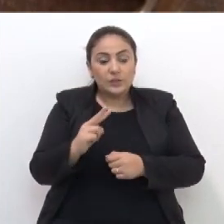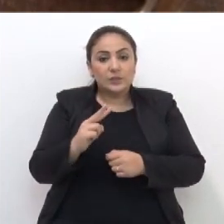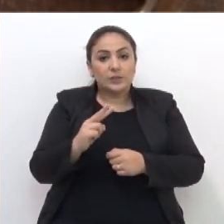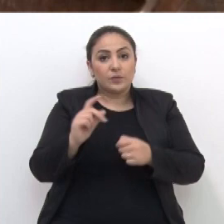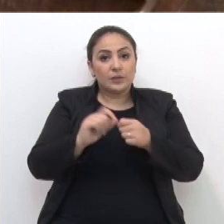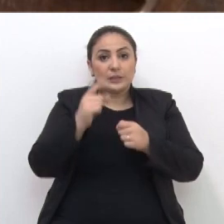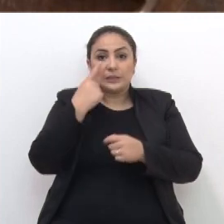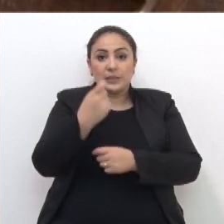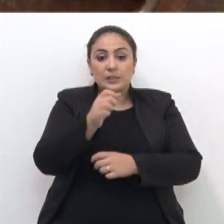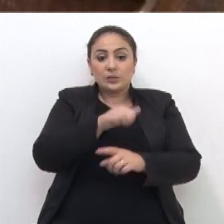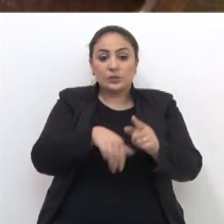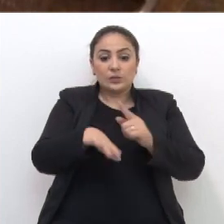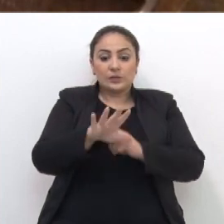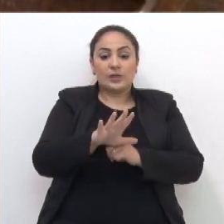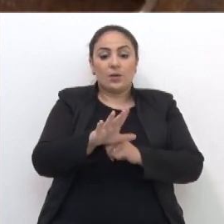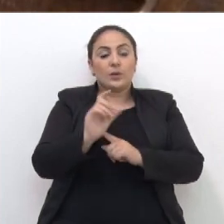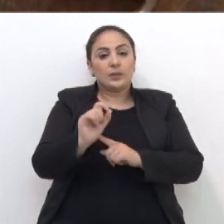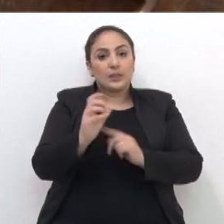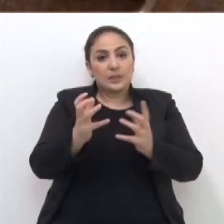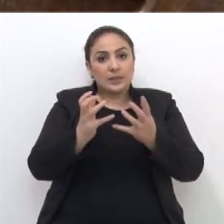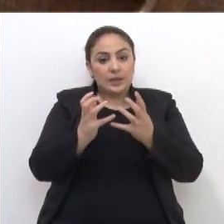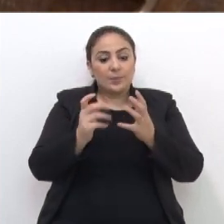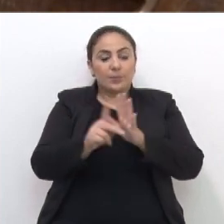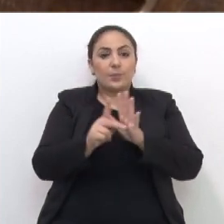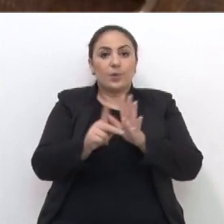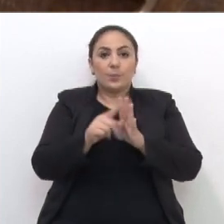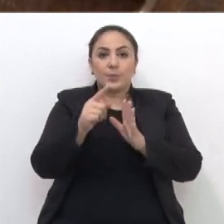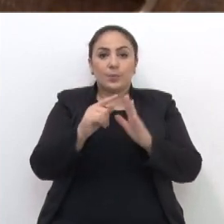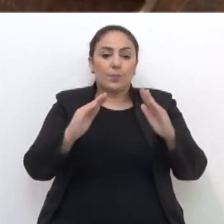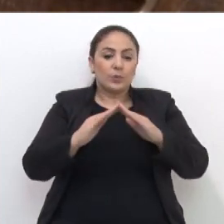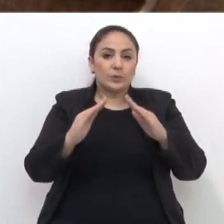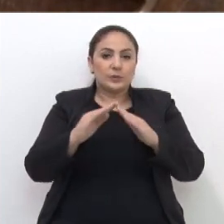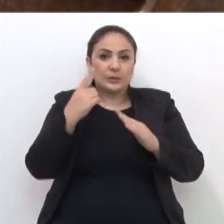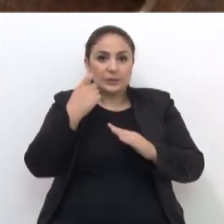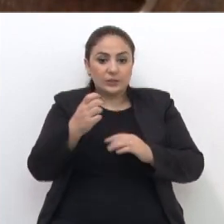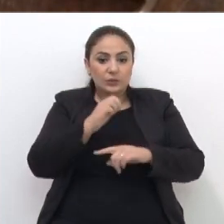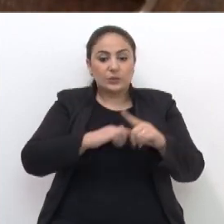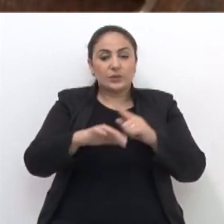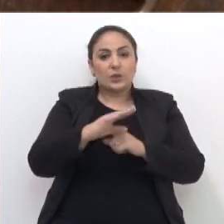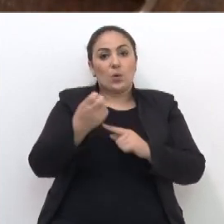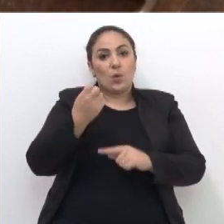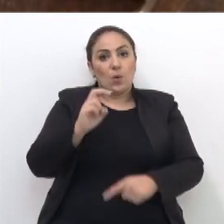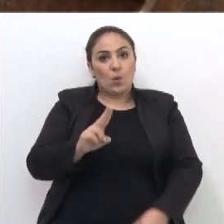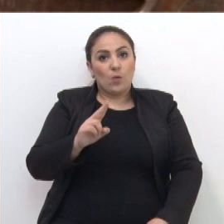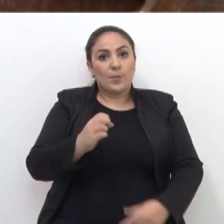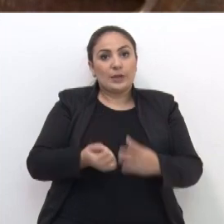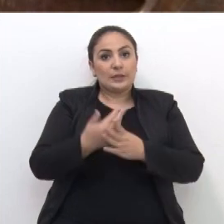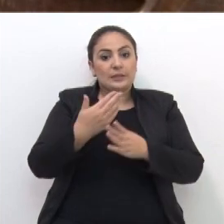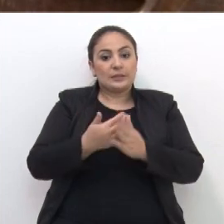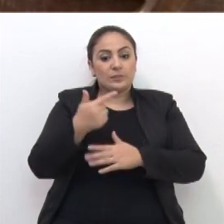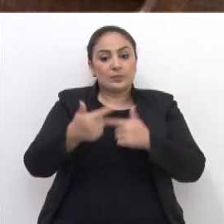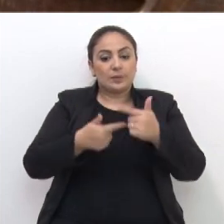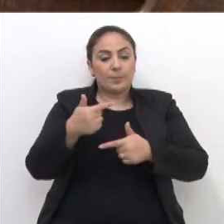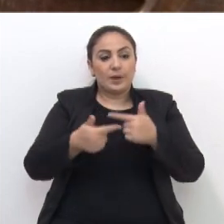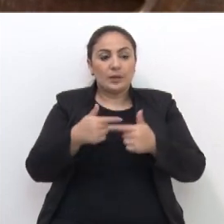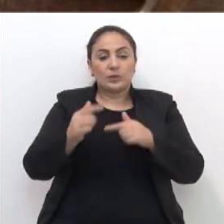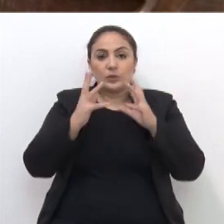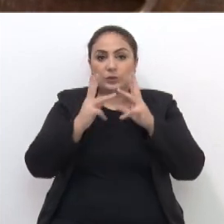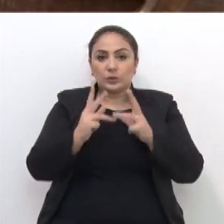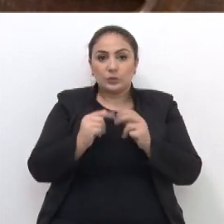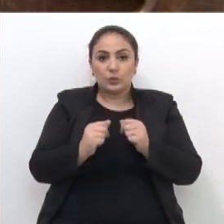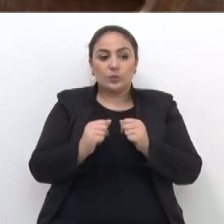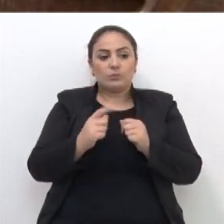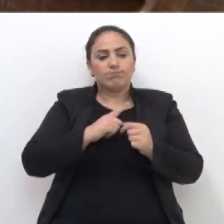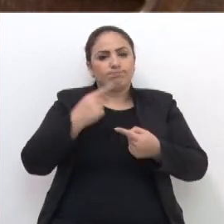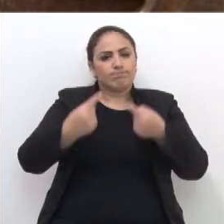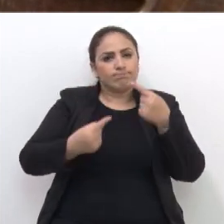com o Conselho de Desenvolvimento Integrado e com a comunidade, porque nós também temos que entender que ainda que estejamos num processo de